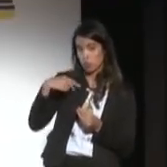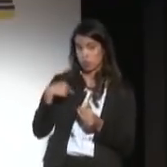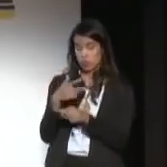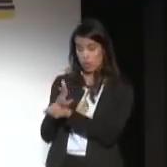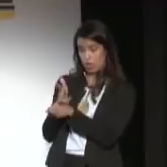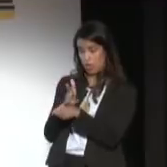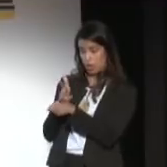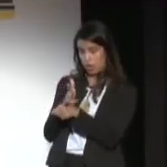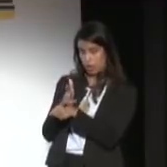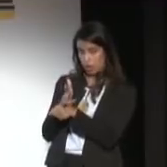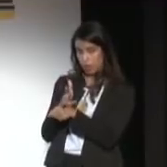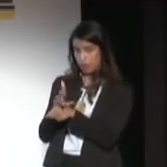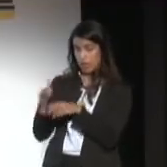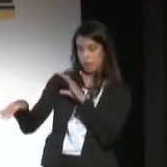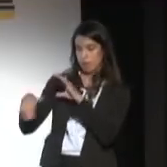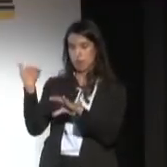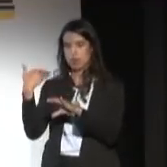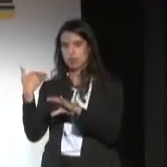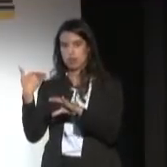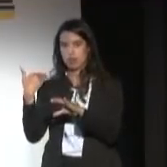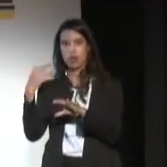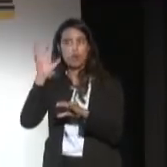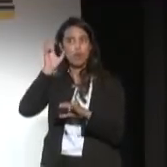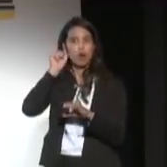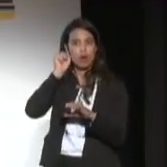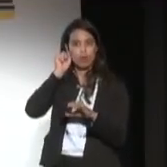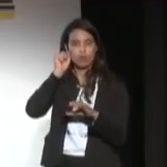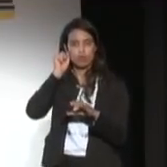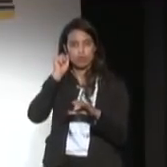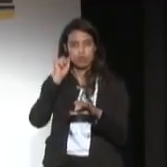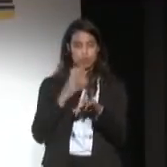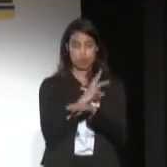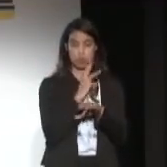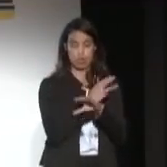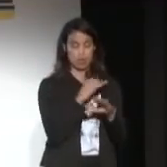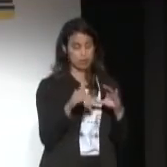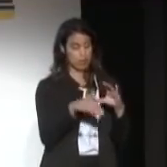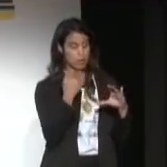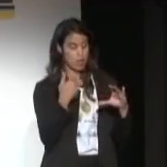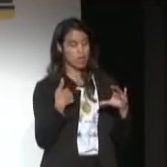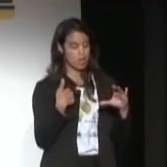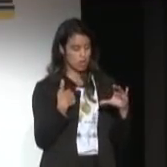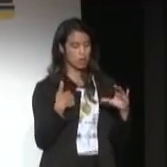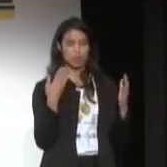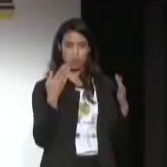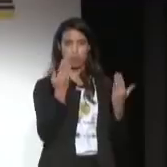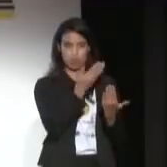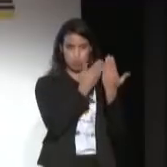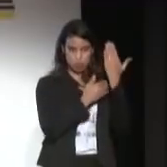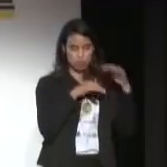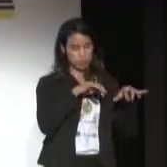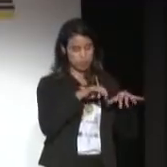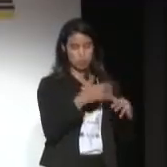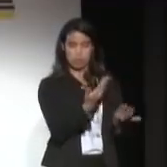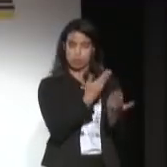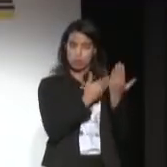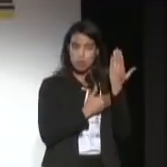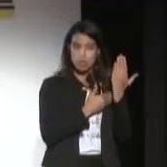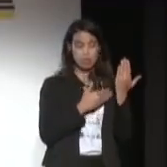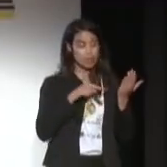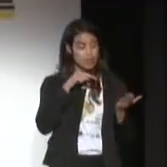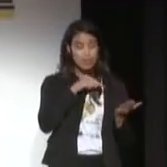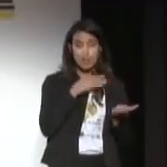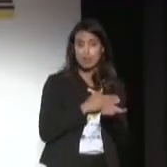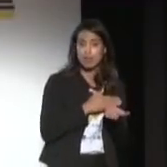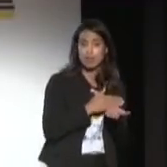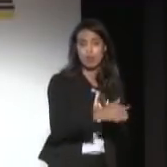me mandam em tempo hábil o áudio do WhatsApp. Com isso, eu protocolo, né? Eu transcrevo, e, a partir